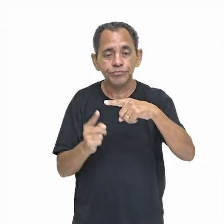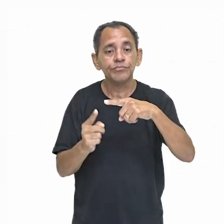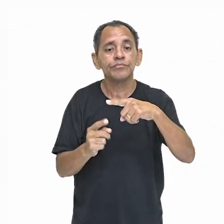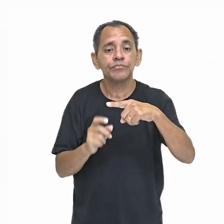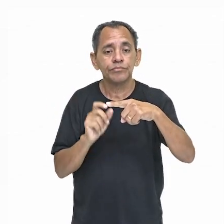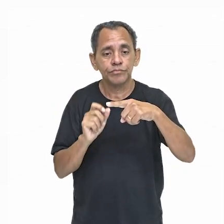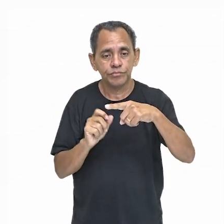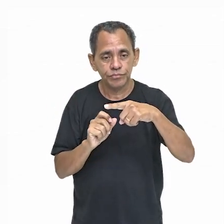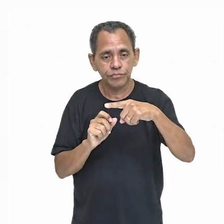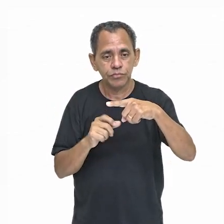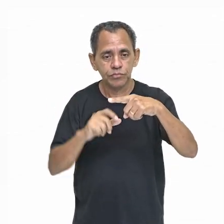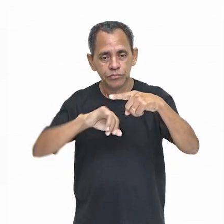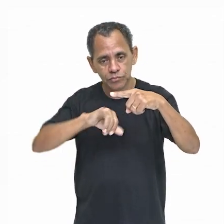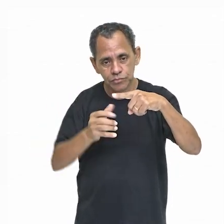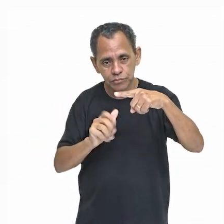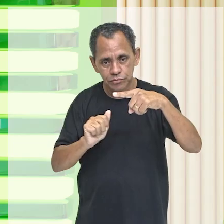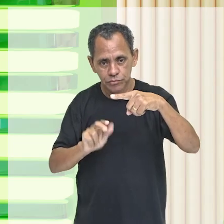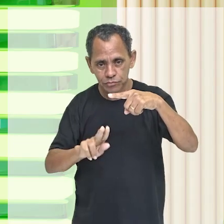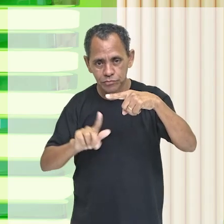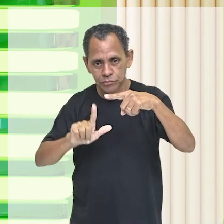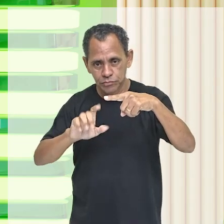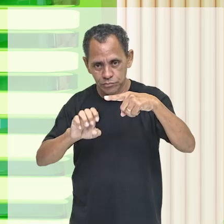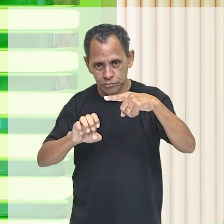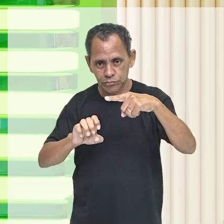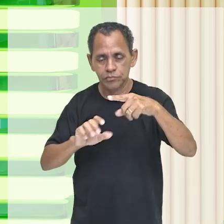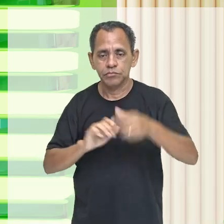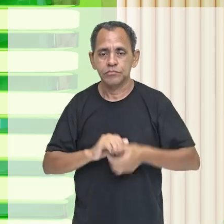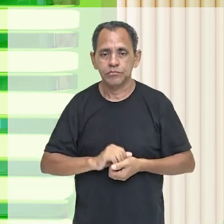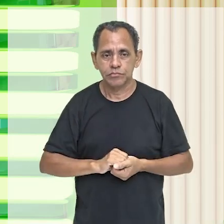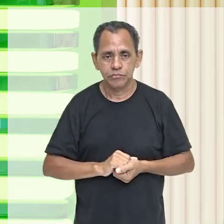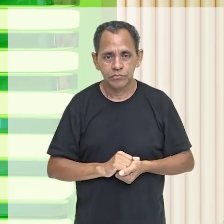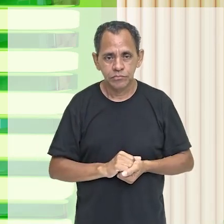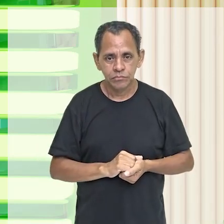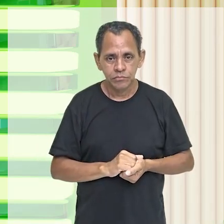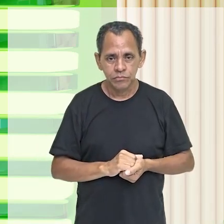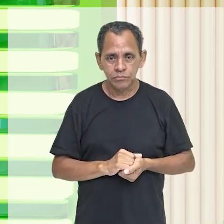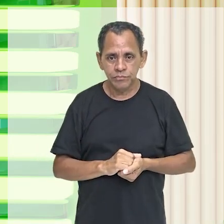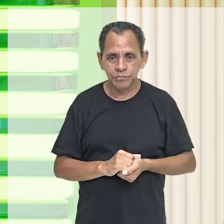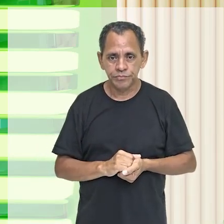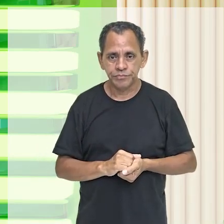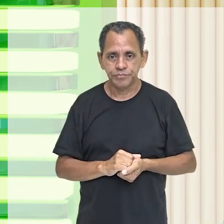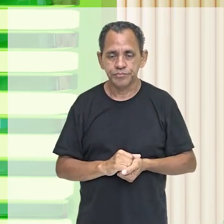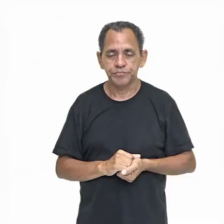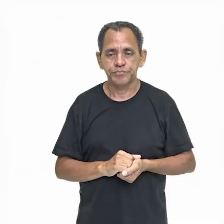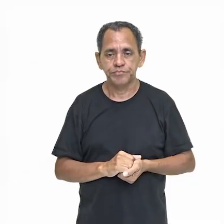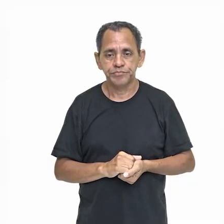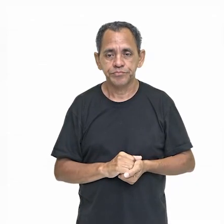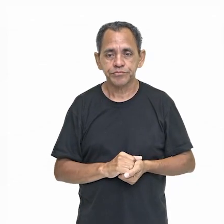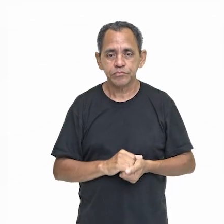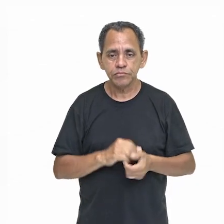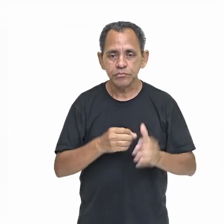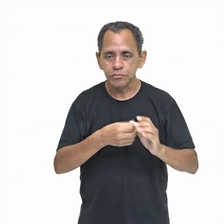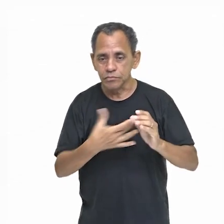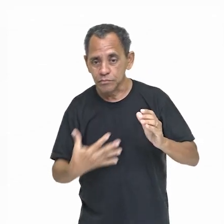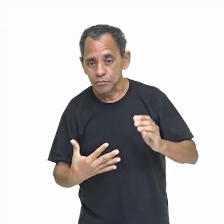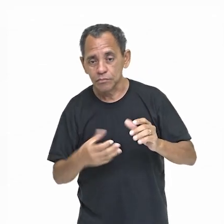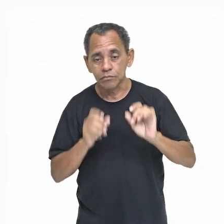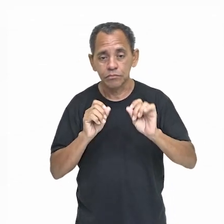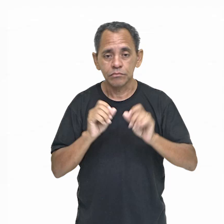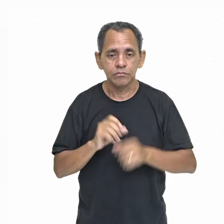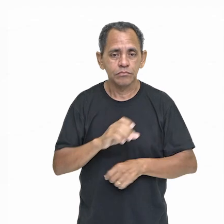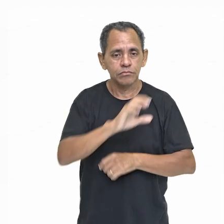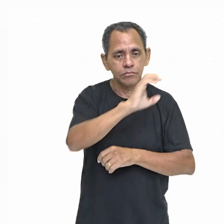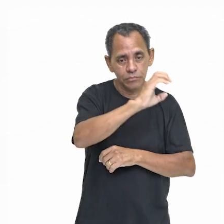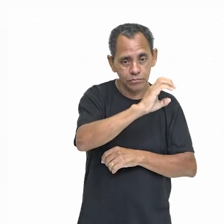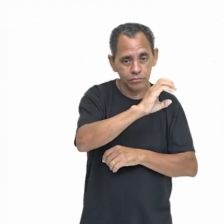como a gente já comentou é o Jau agora Vamos definir a nossa energia potencial o que que é energia potencial